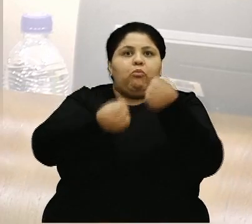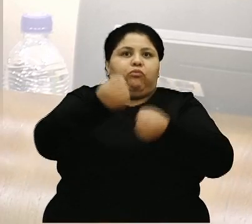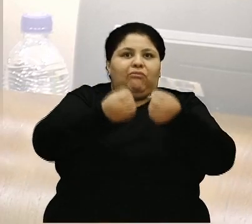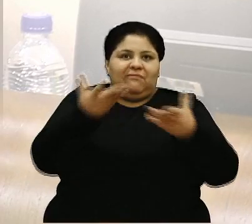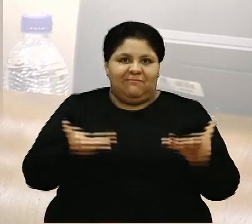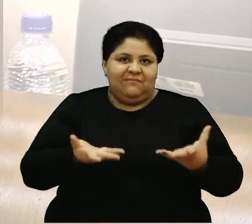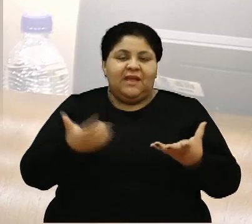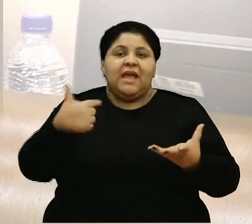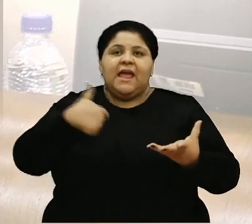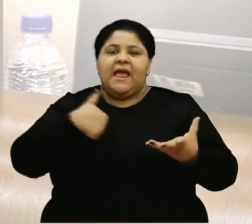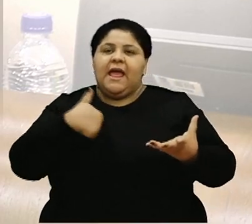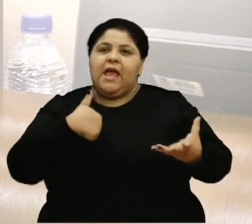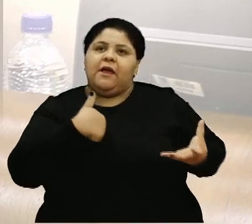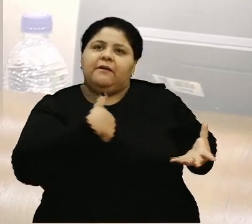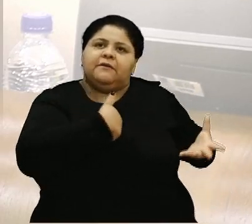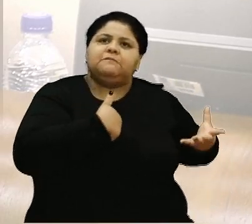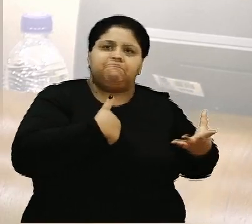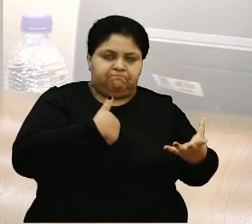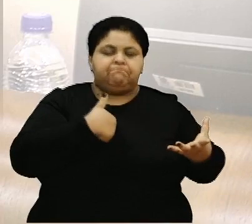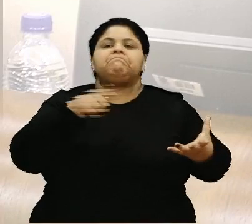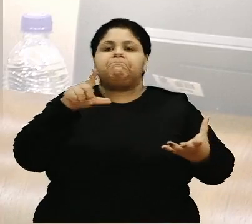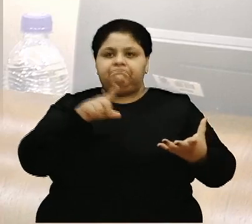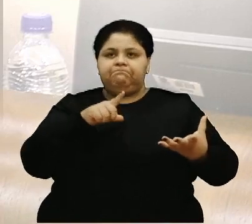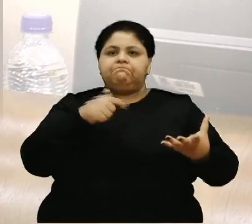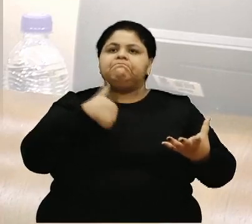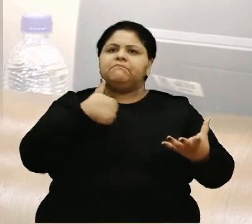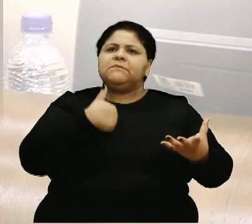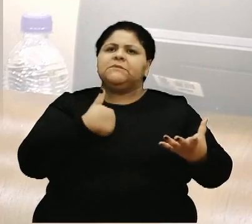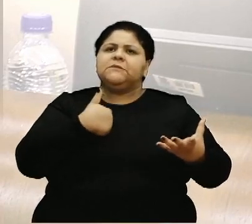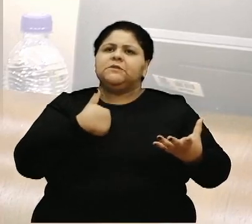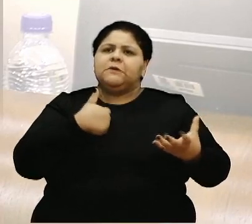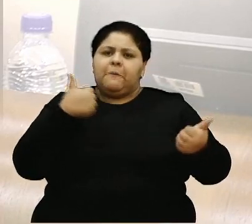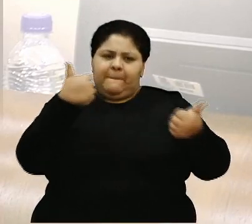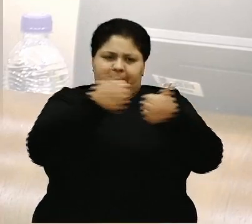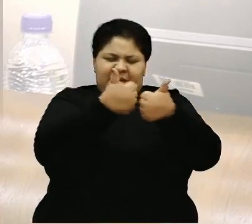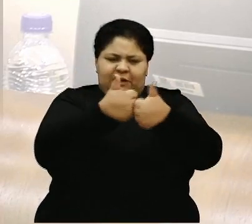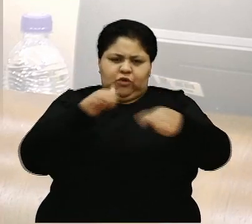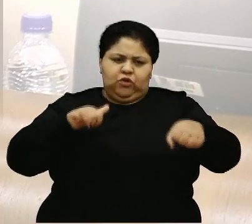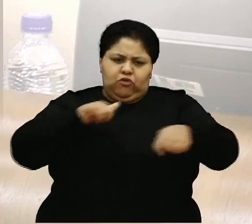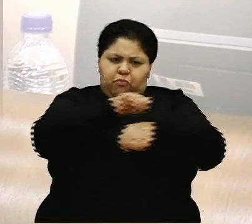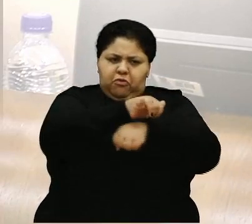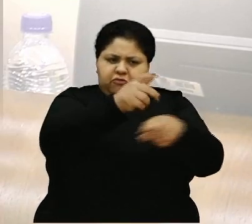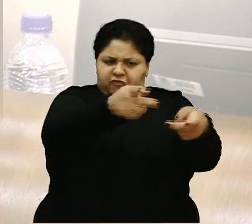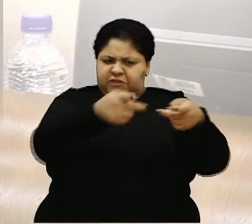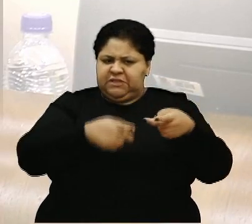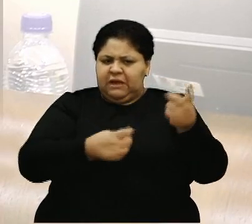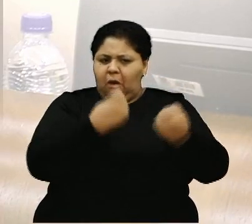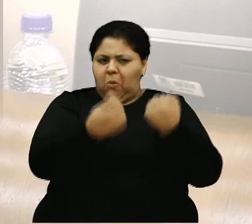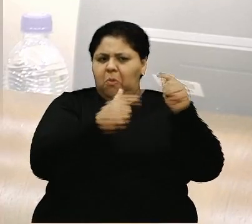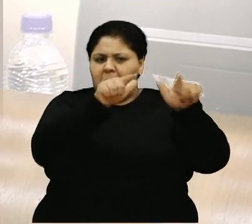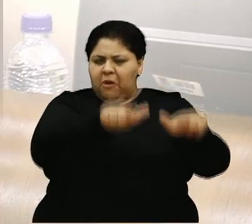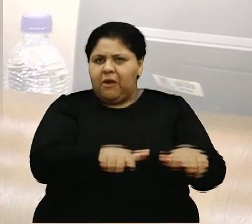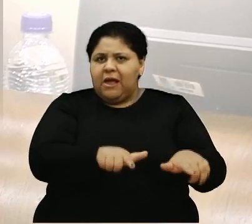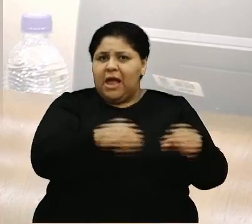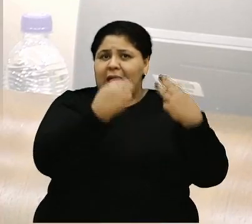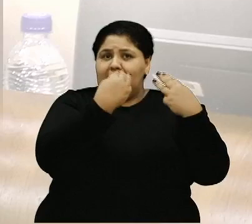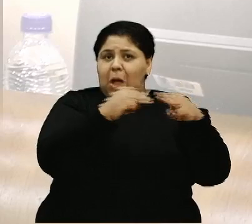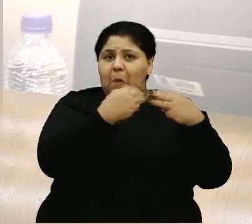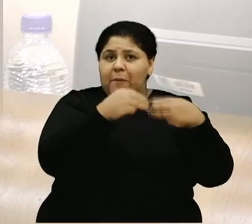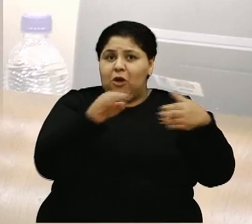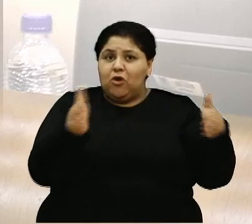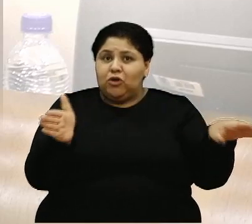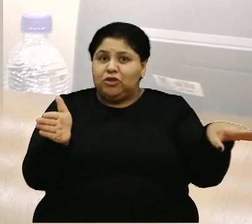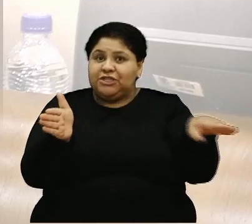tive que fazer algumas... Presenciei ontem lá. Eu tive que fazer algumas situações ali por perto ontem, E caminhões chegando